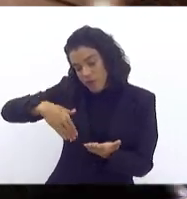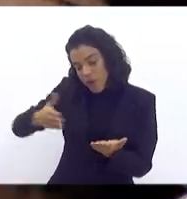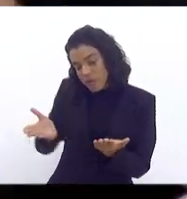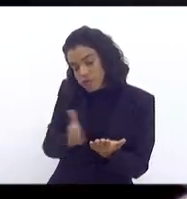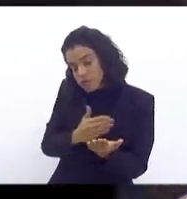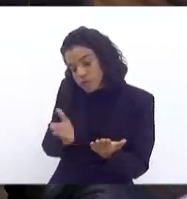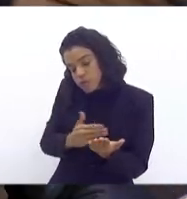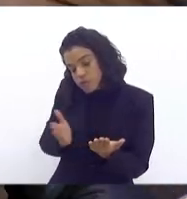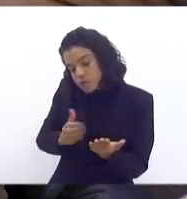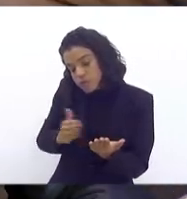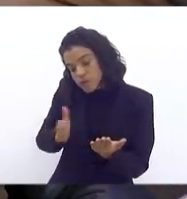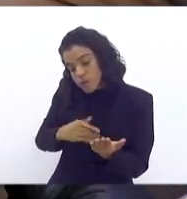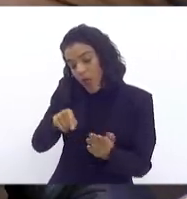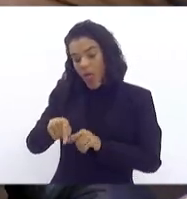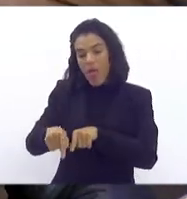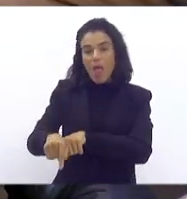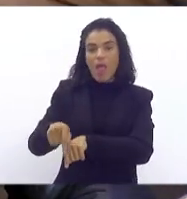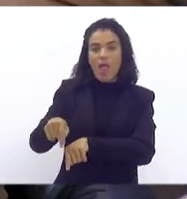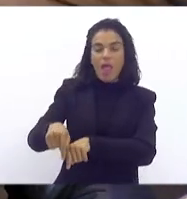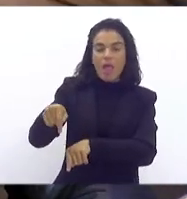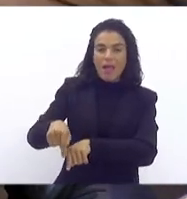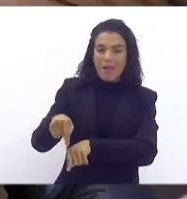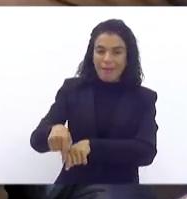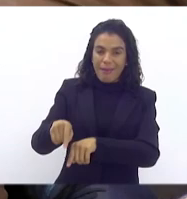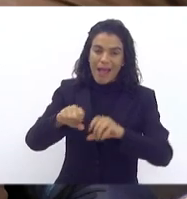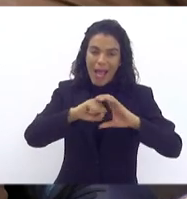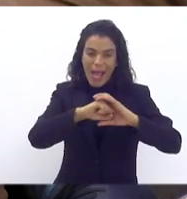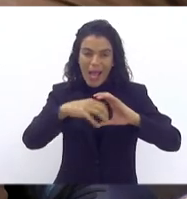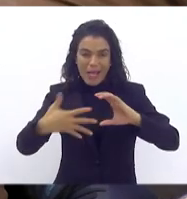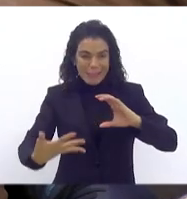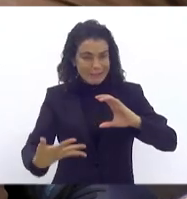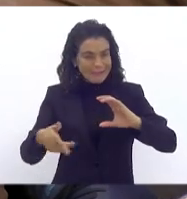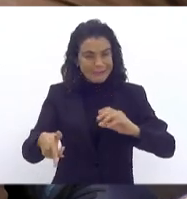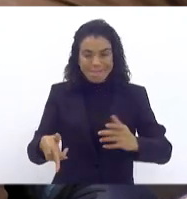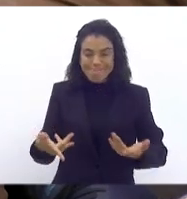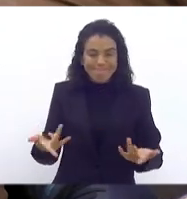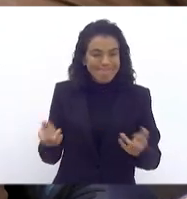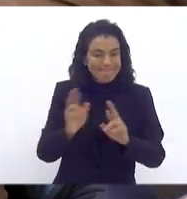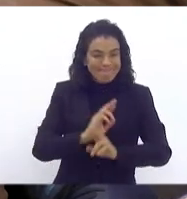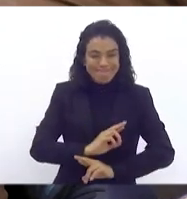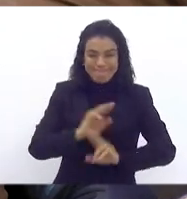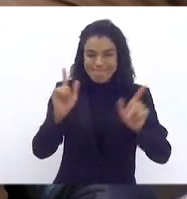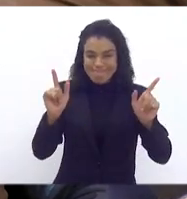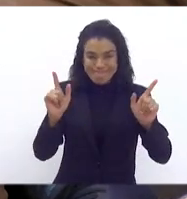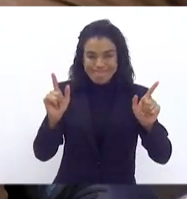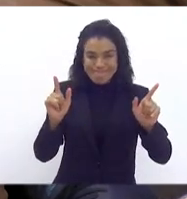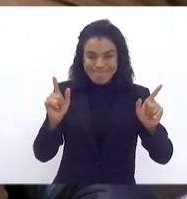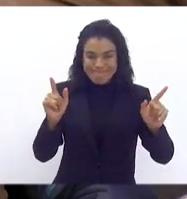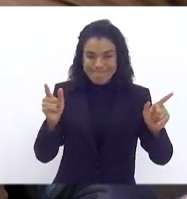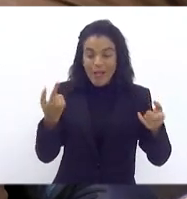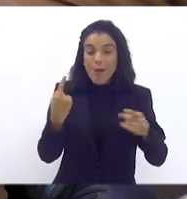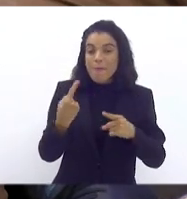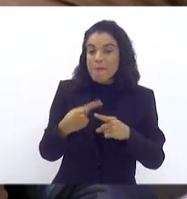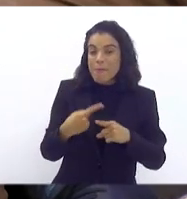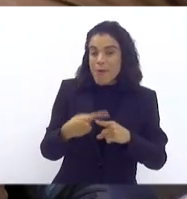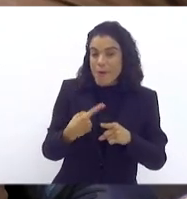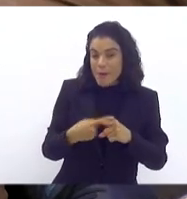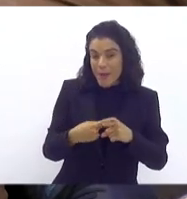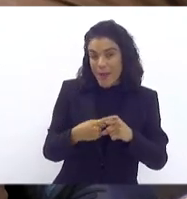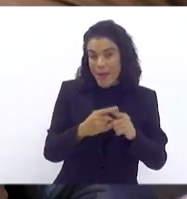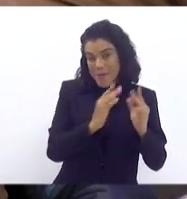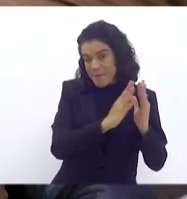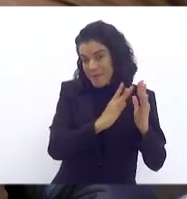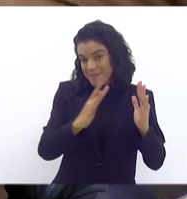as descrições são as mais dispares possíveis eh porque o procedimento do